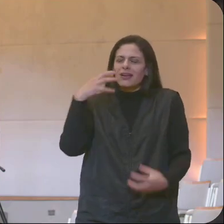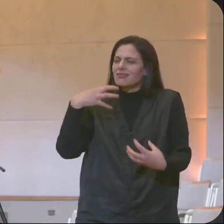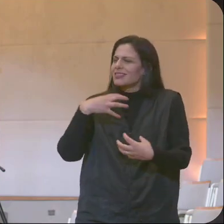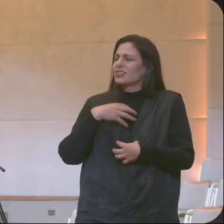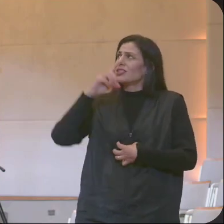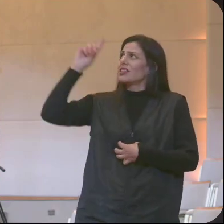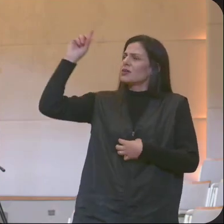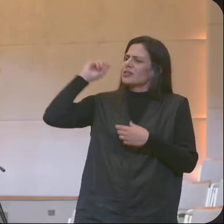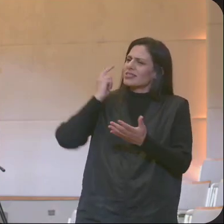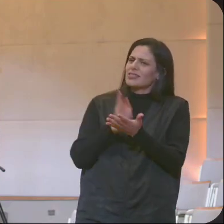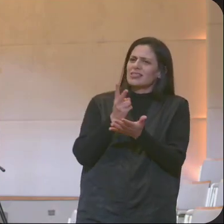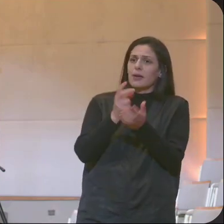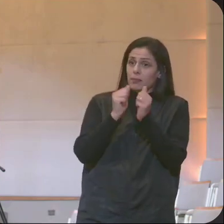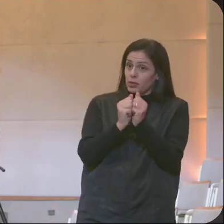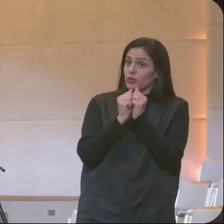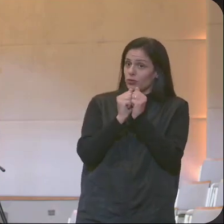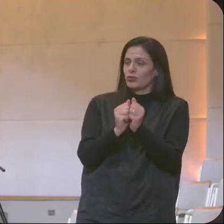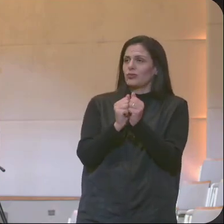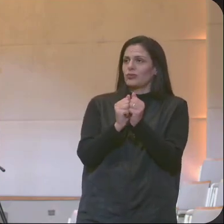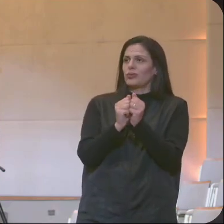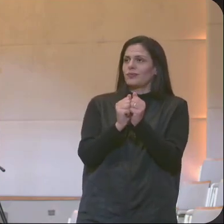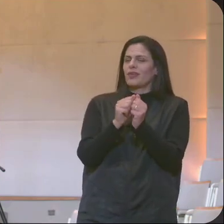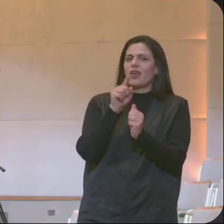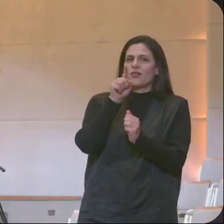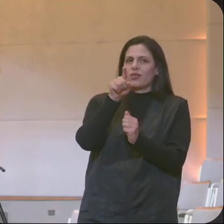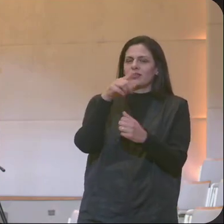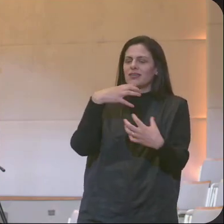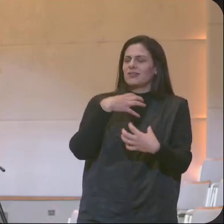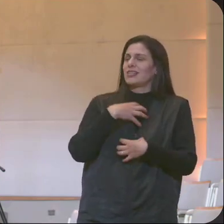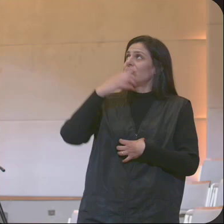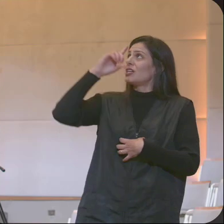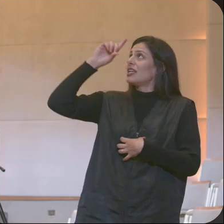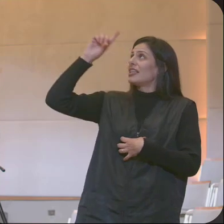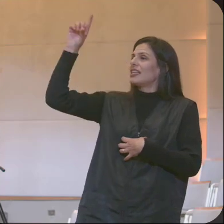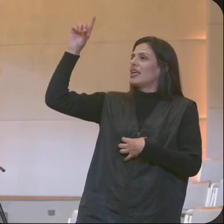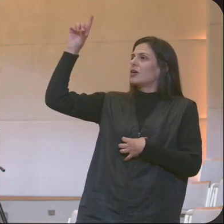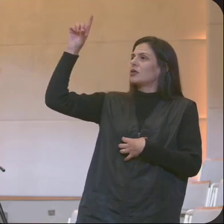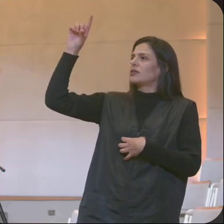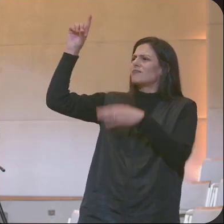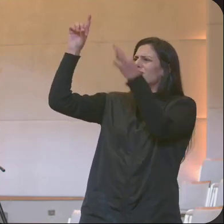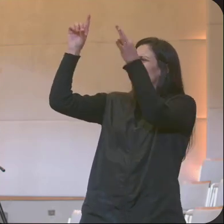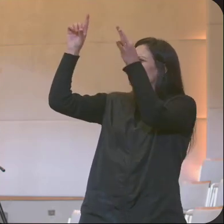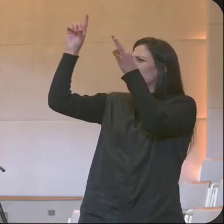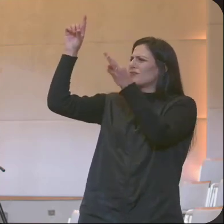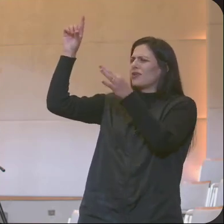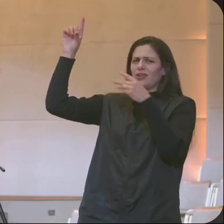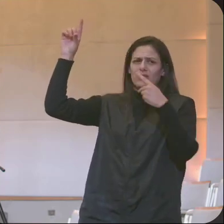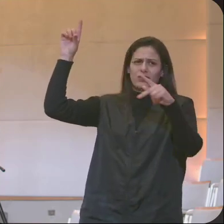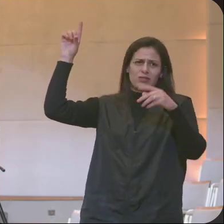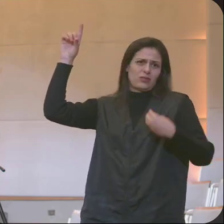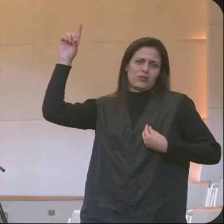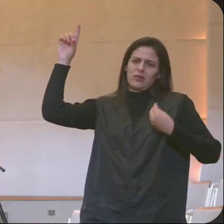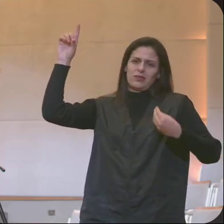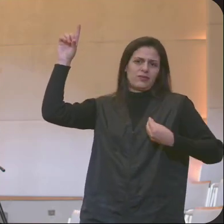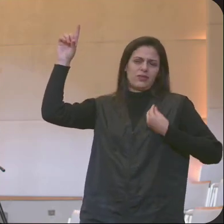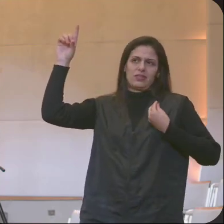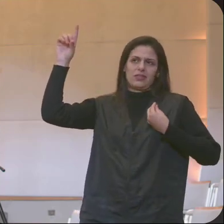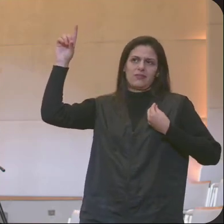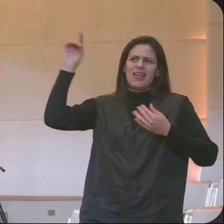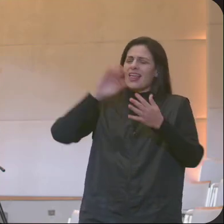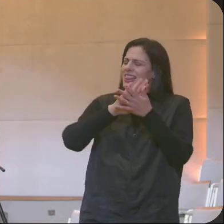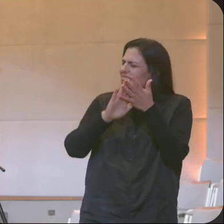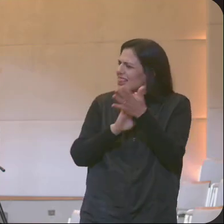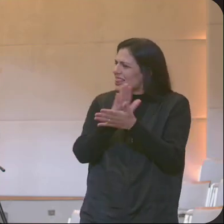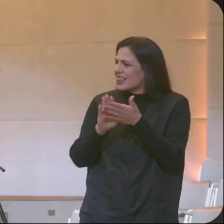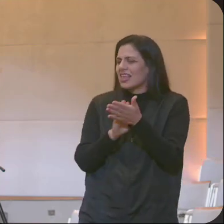vezes pela fé que Deus, ele é suficiente e que nada vai faltar. mesmo que você esteja sentindo falta de água naquele